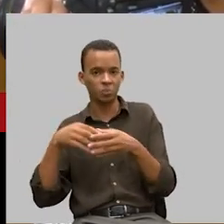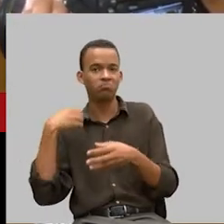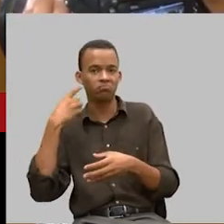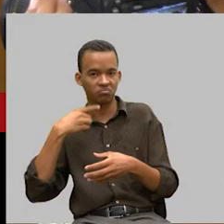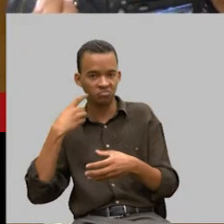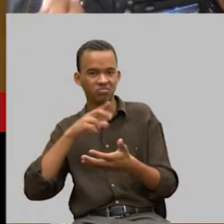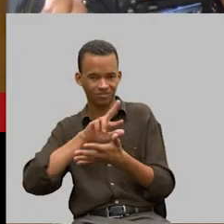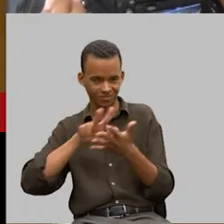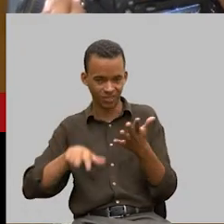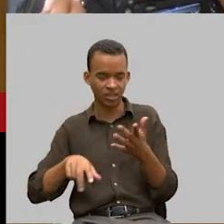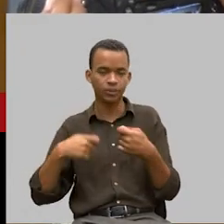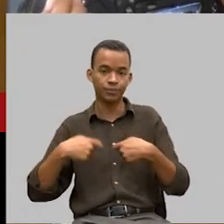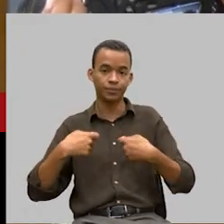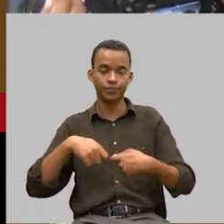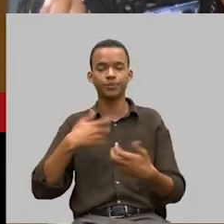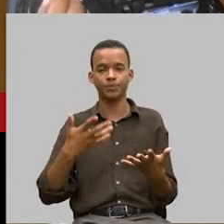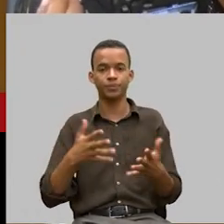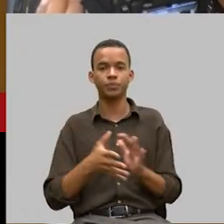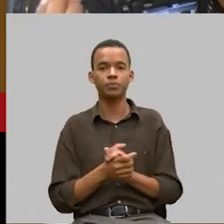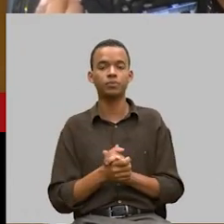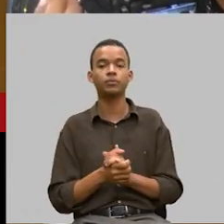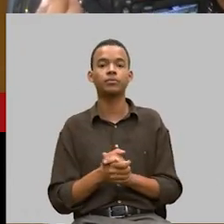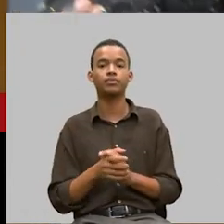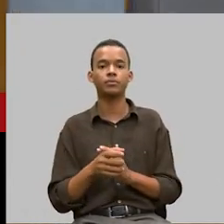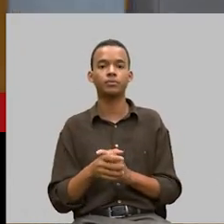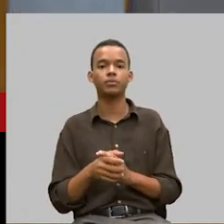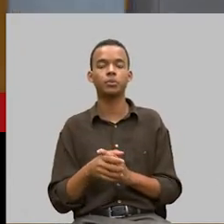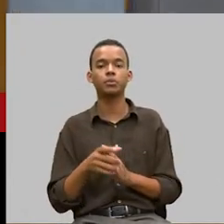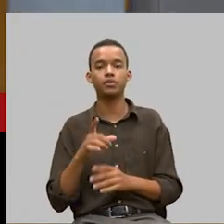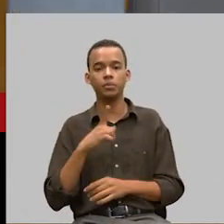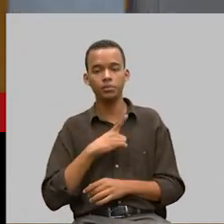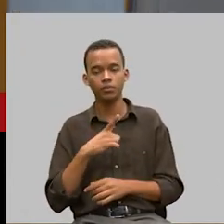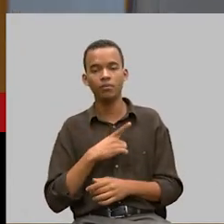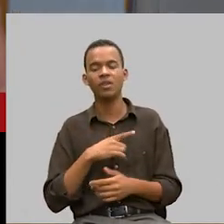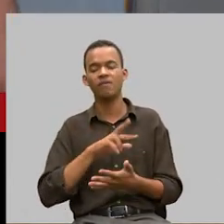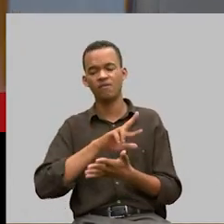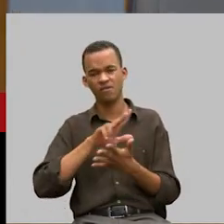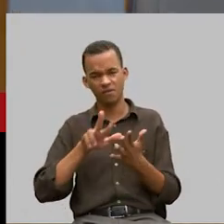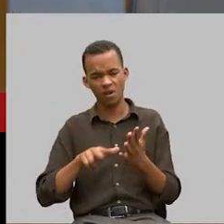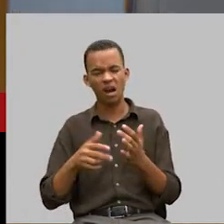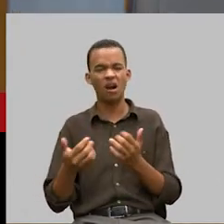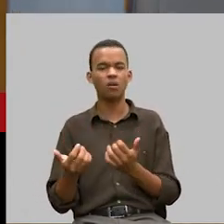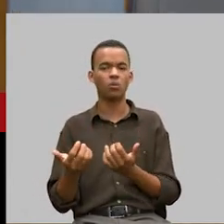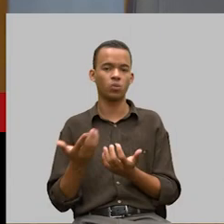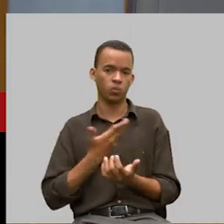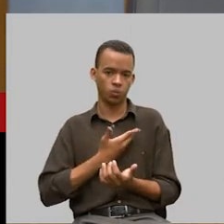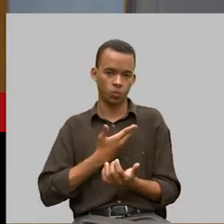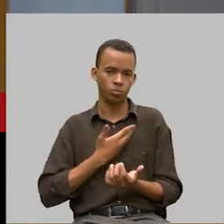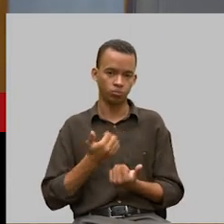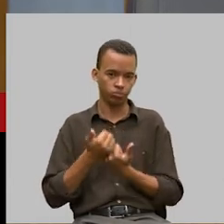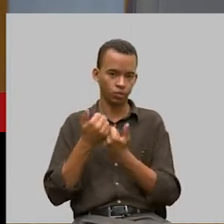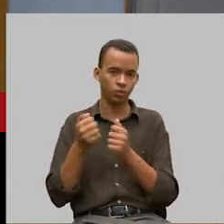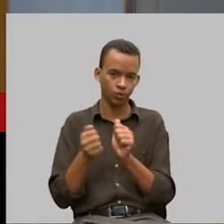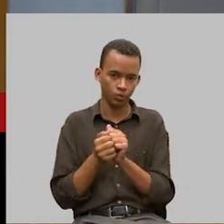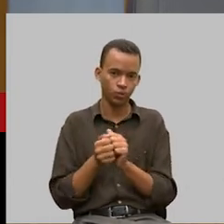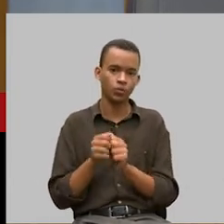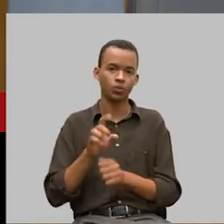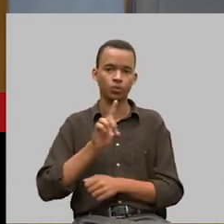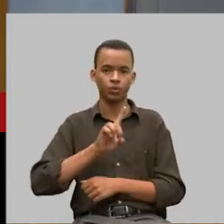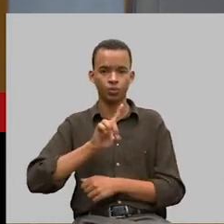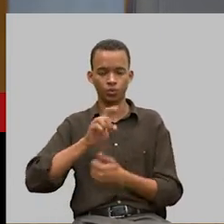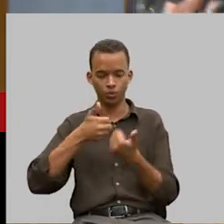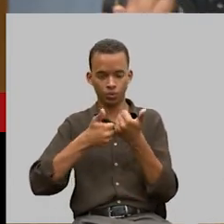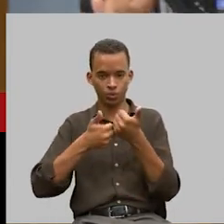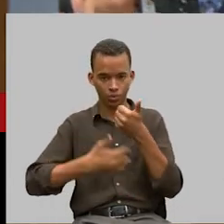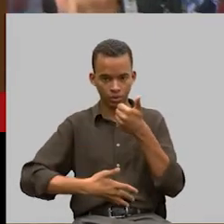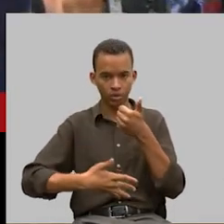Trabalhadores em educação da rede estadual Tem vários companheiros da direção Estadual aqui também conosco temos direção de subsedes aqui que